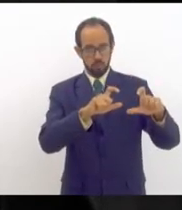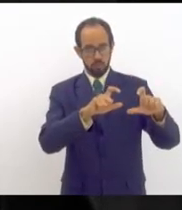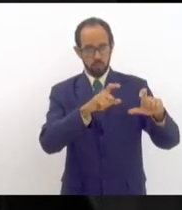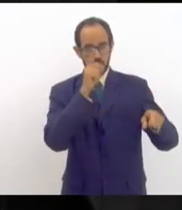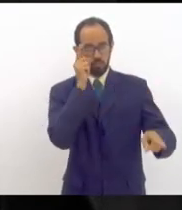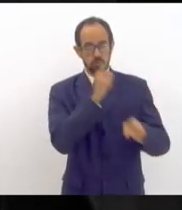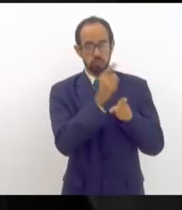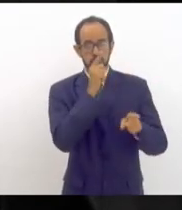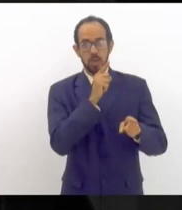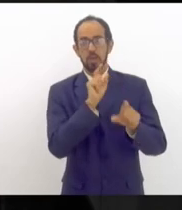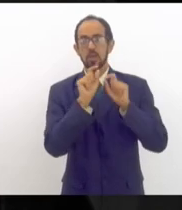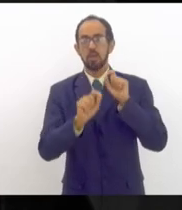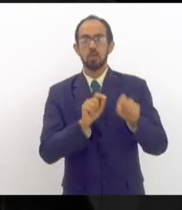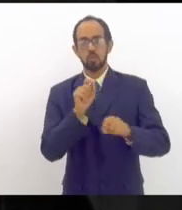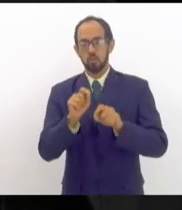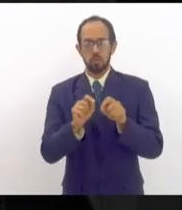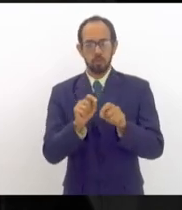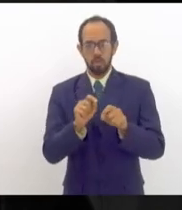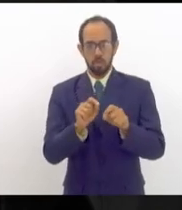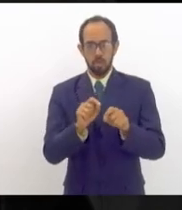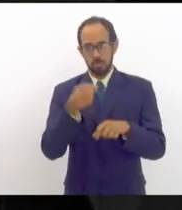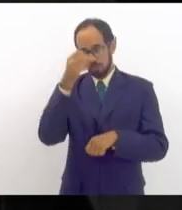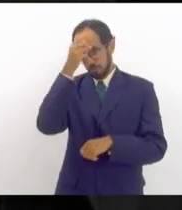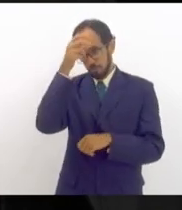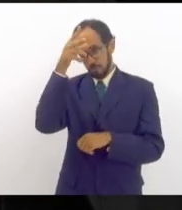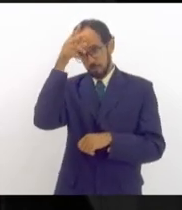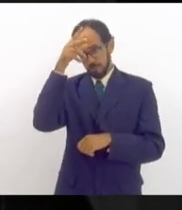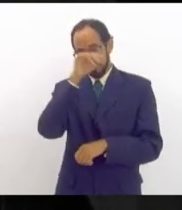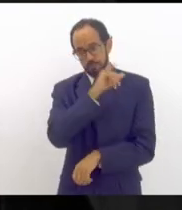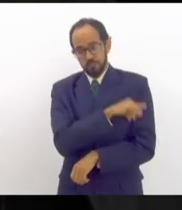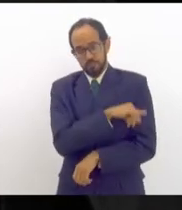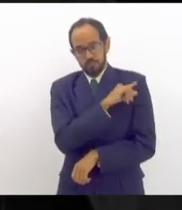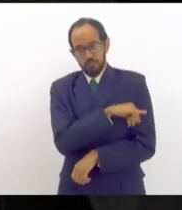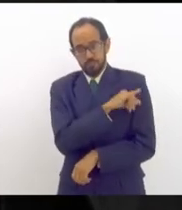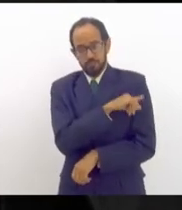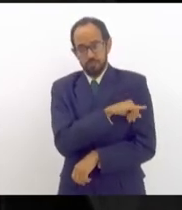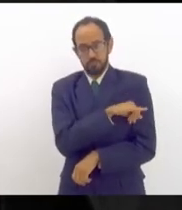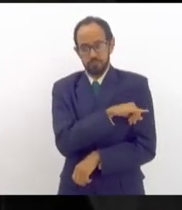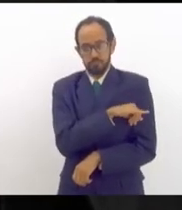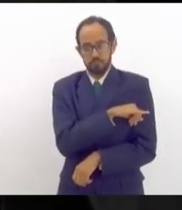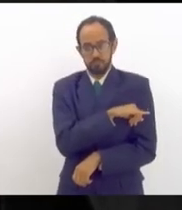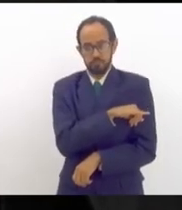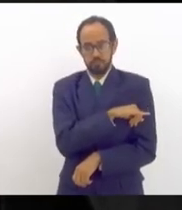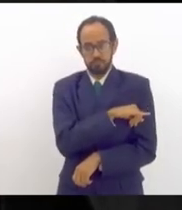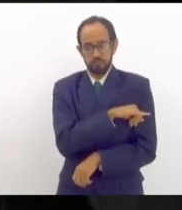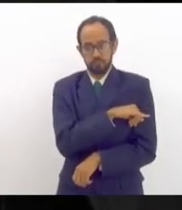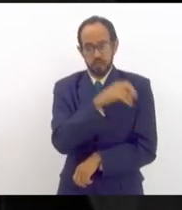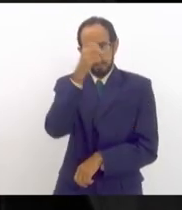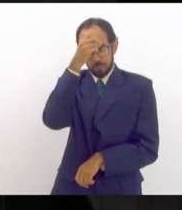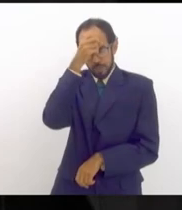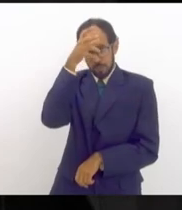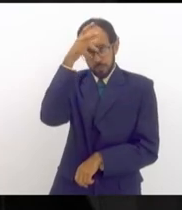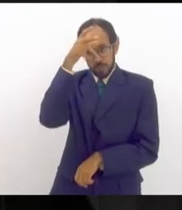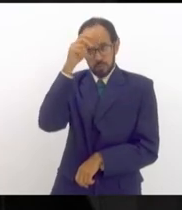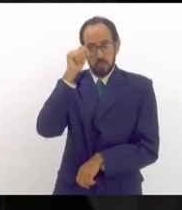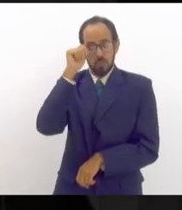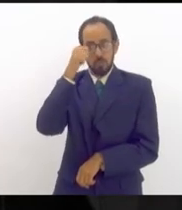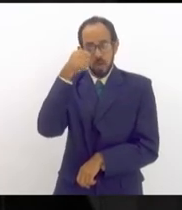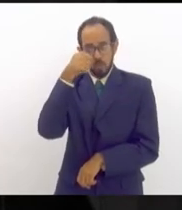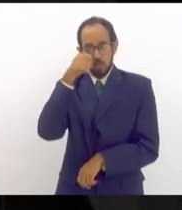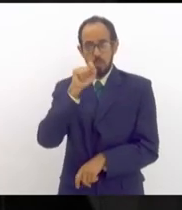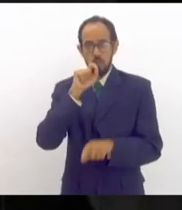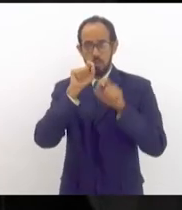em que a Prefeitura do Rio de Janeiro Prefeito Eduardo Paes ou seus comandados